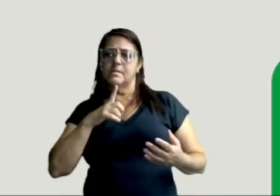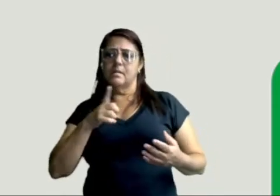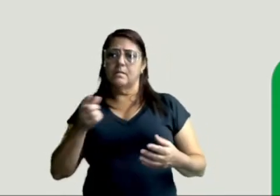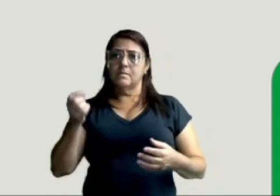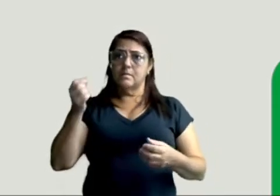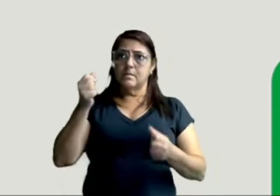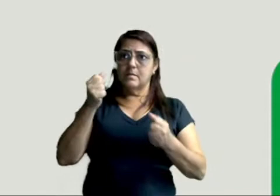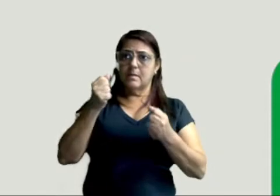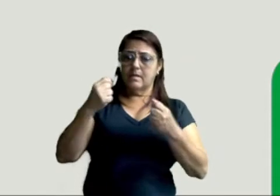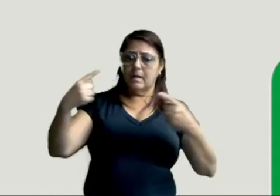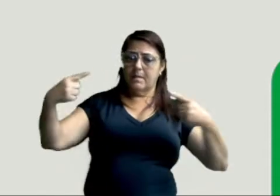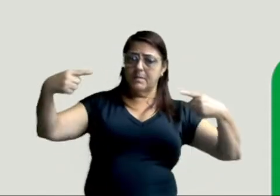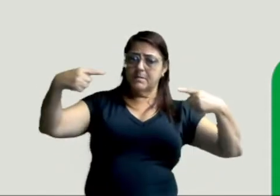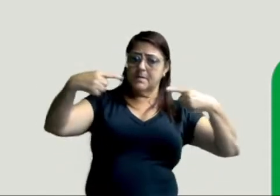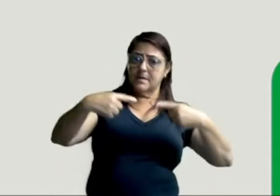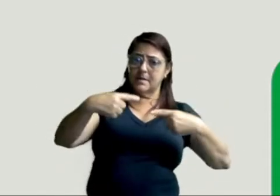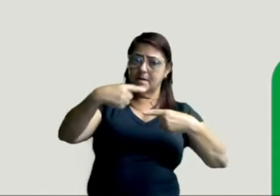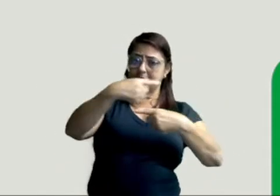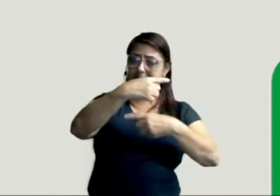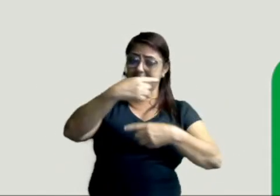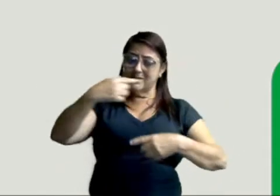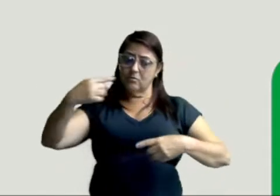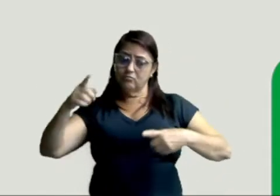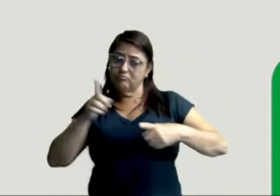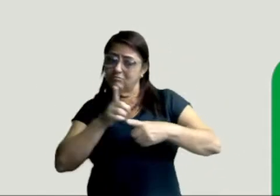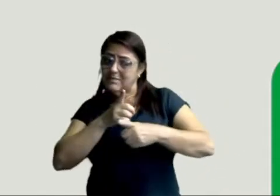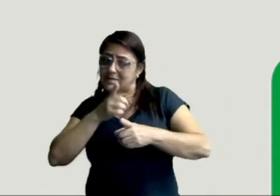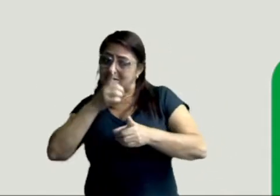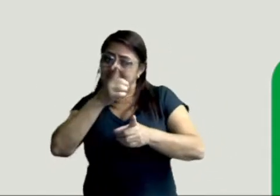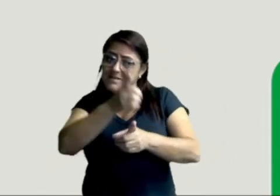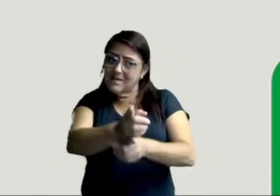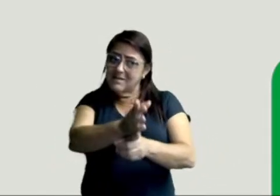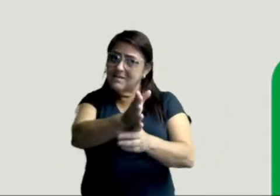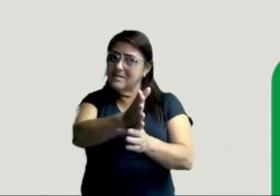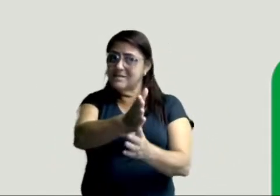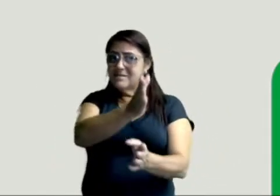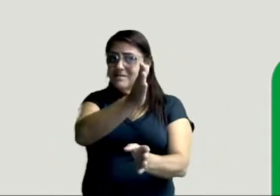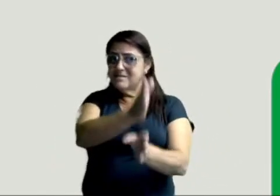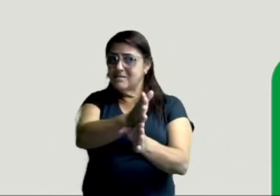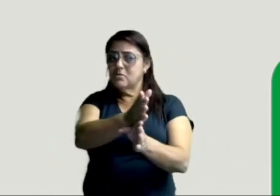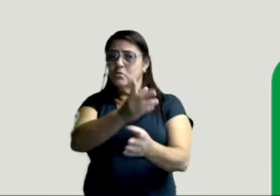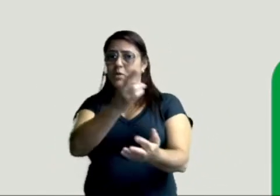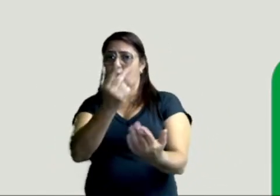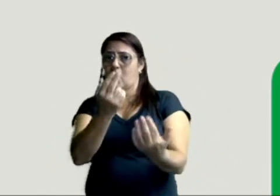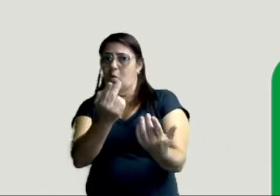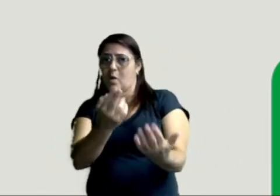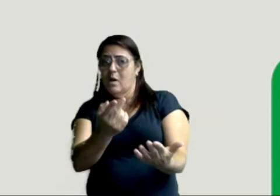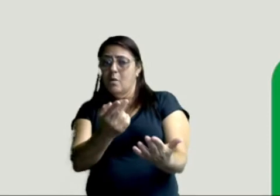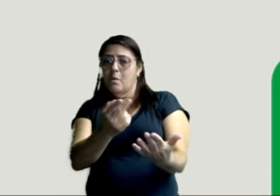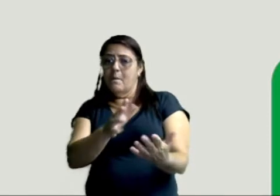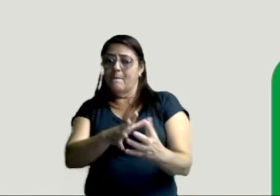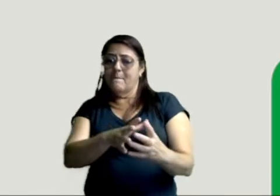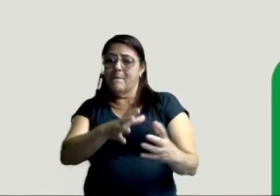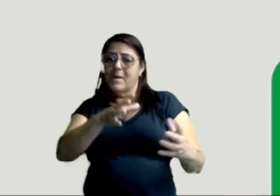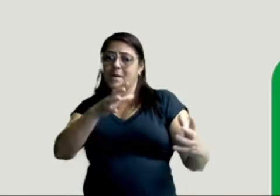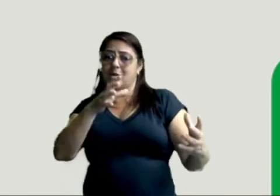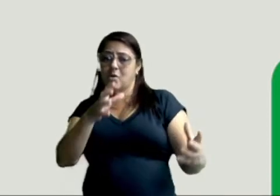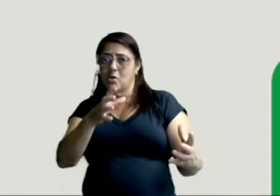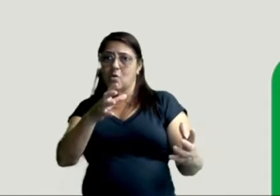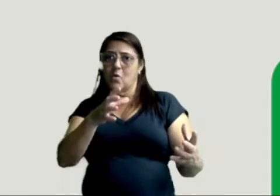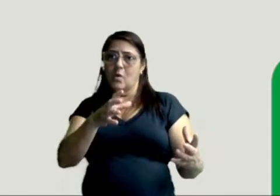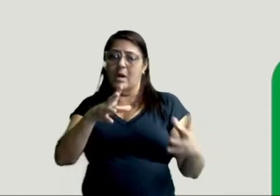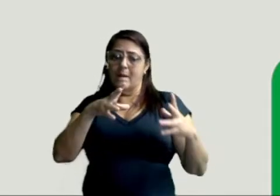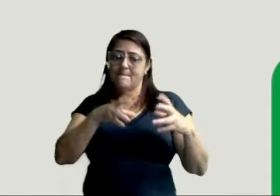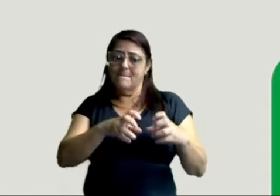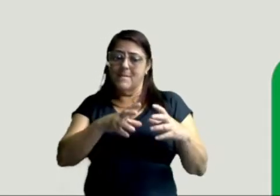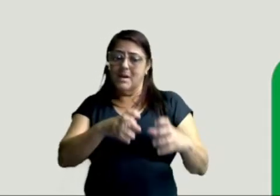e que tem a mesma direção e o mesmo sentido da força. Quanto maior for a